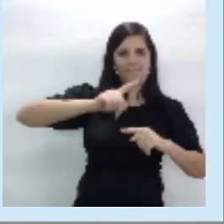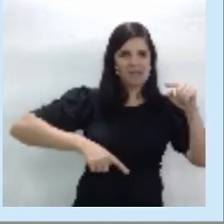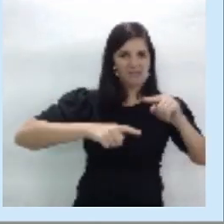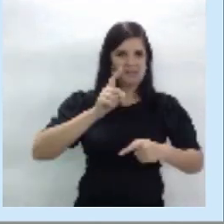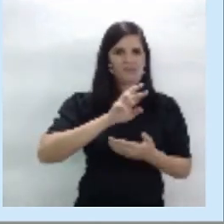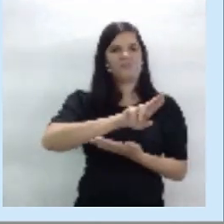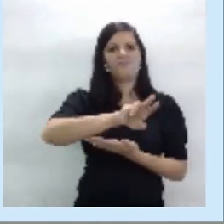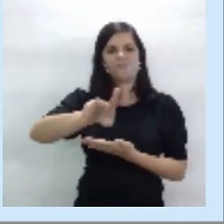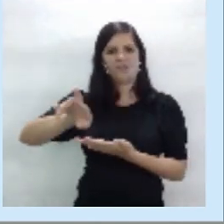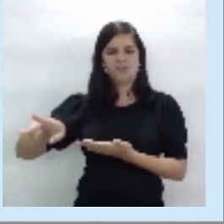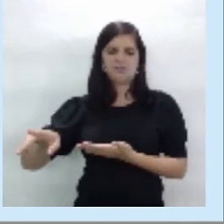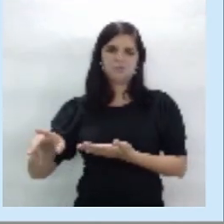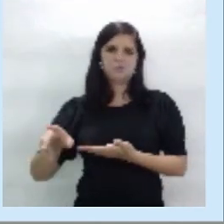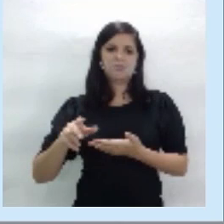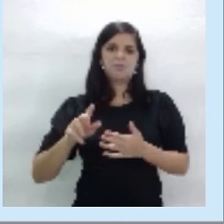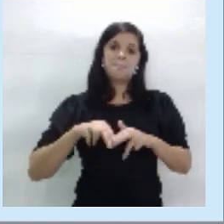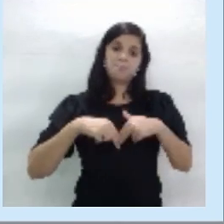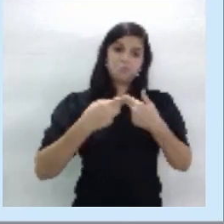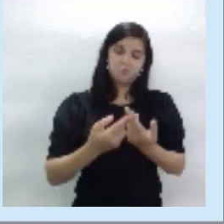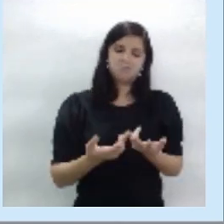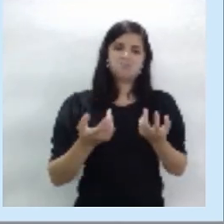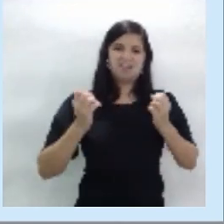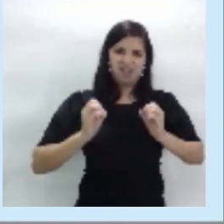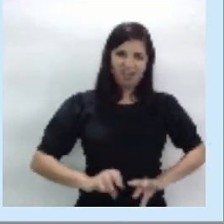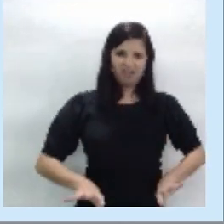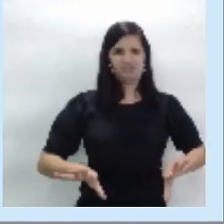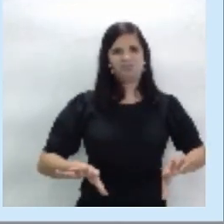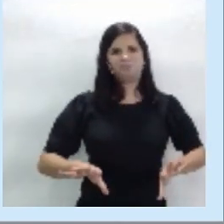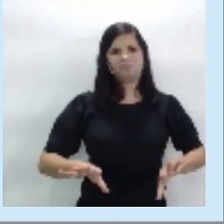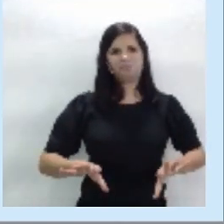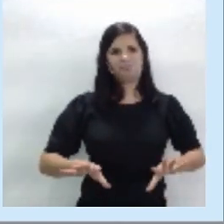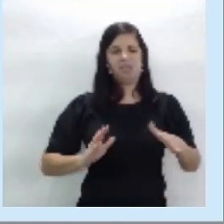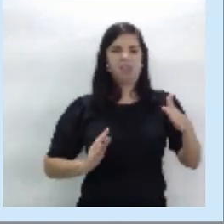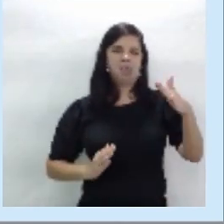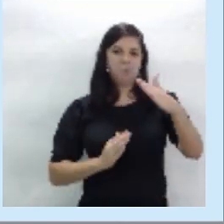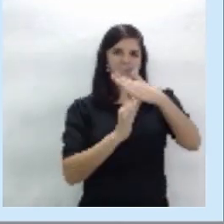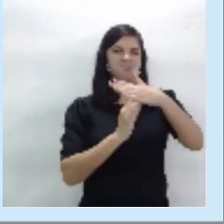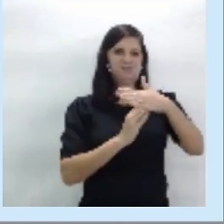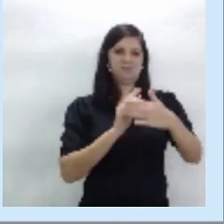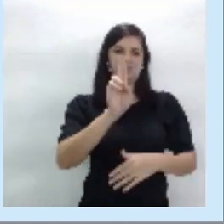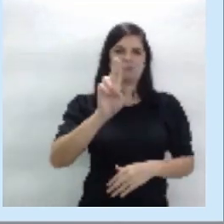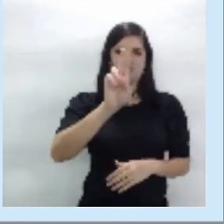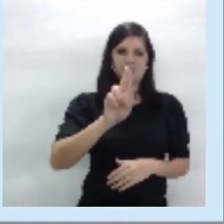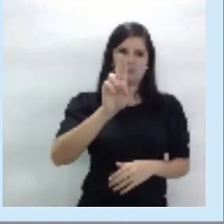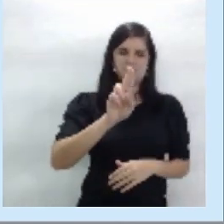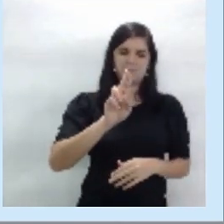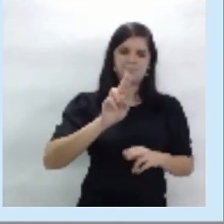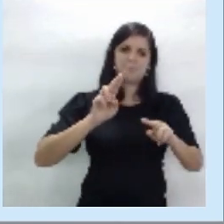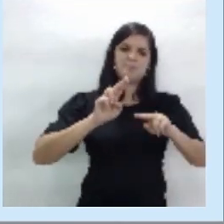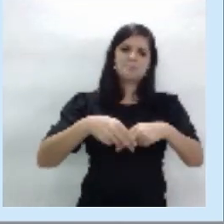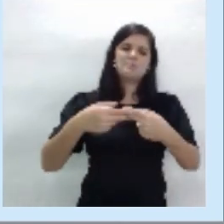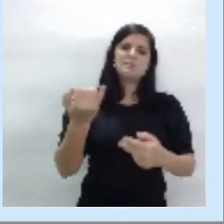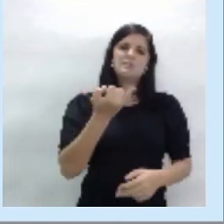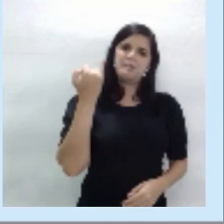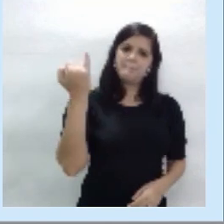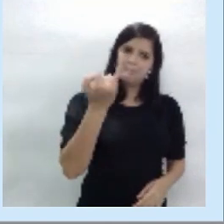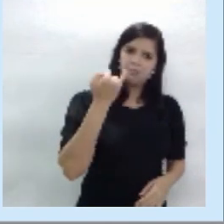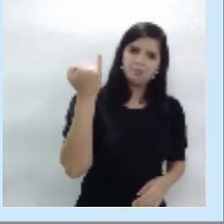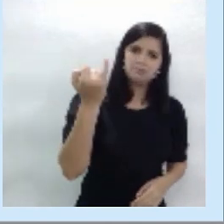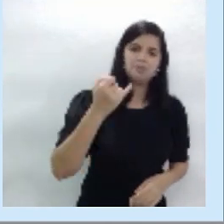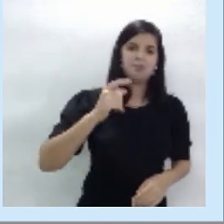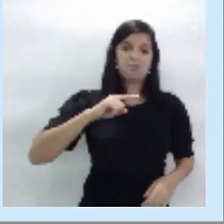Tá? E isso faz com que a gente exceda a nossa cota, né, de consumo. Tá? Por isso que é tão importante que o